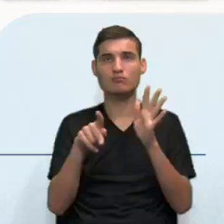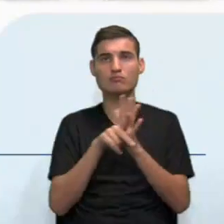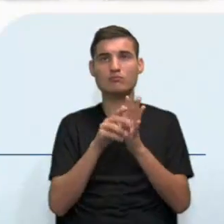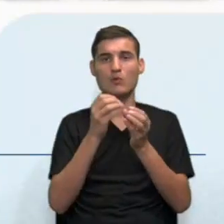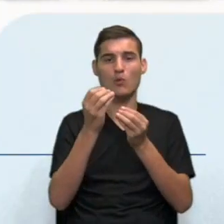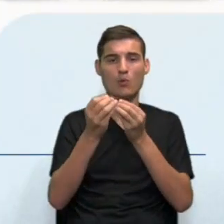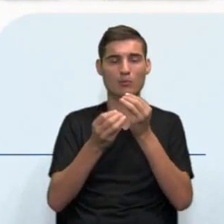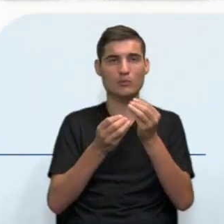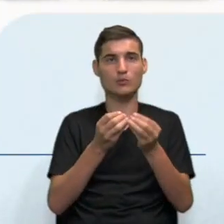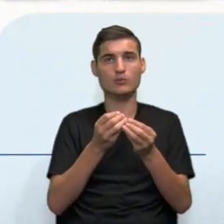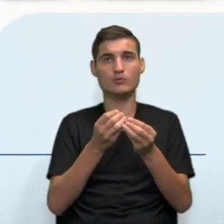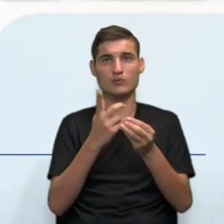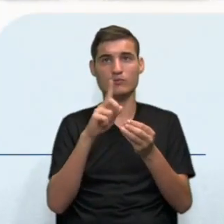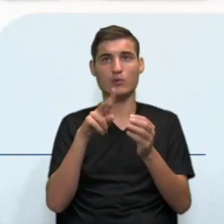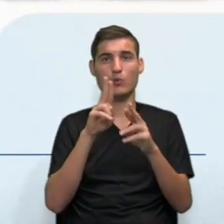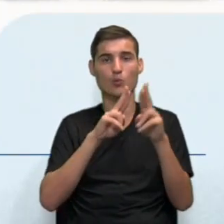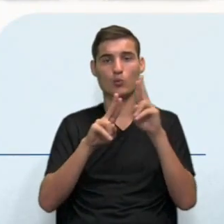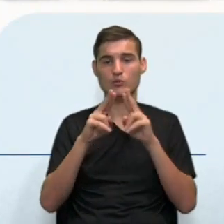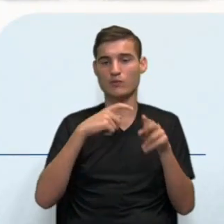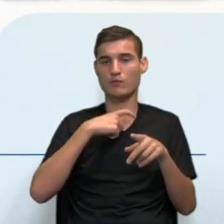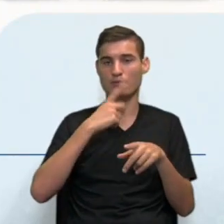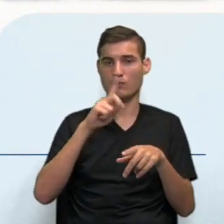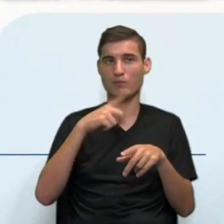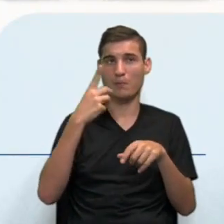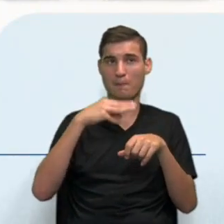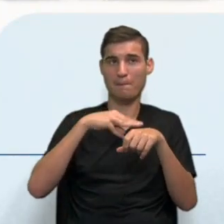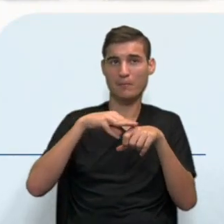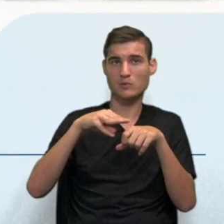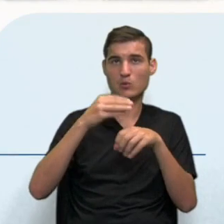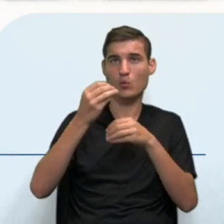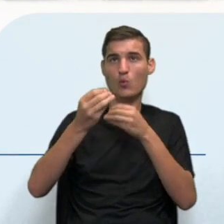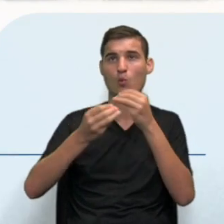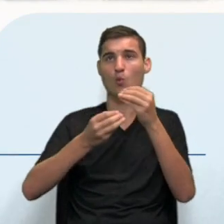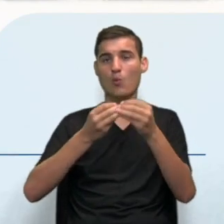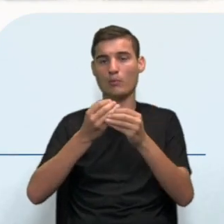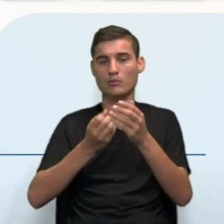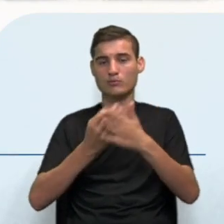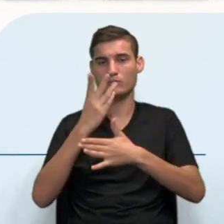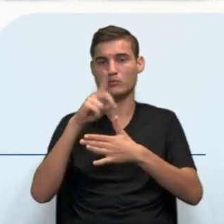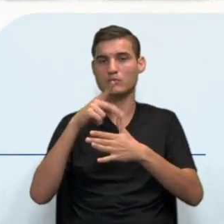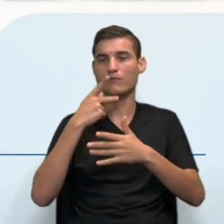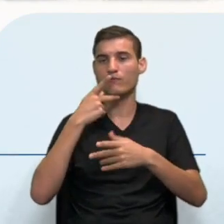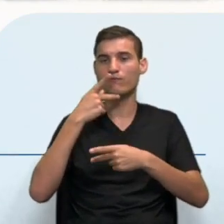tudo mais. Então ela foi transmitida e chegou ao destinatário.